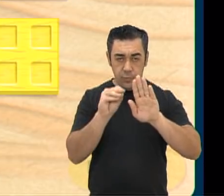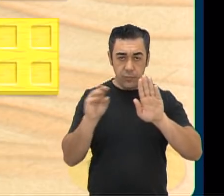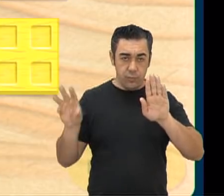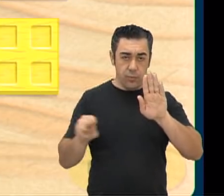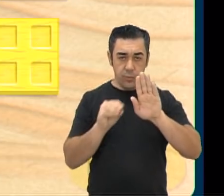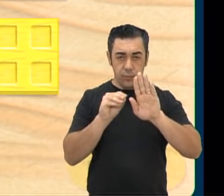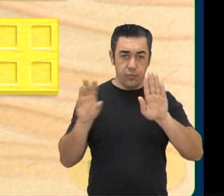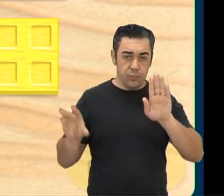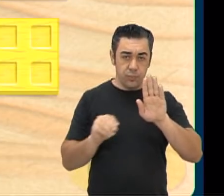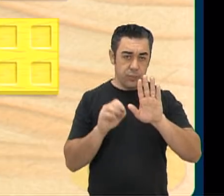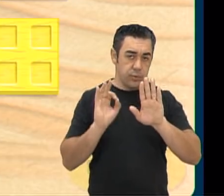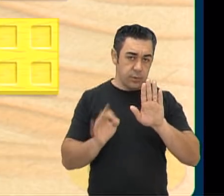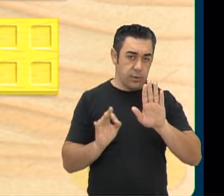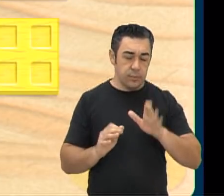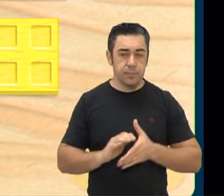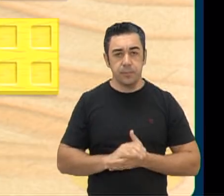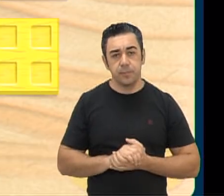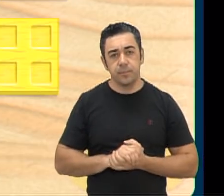figuras.